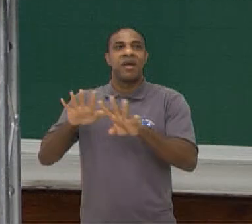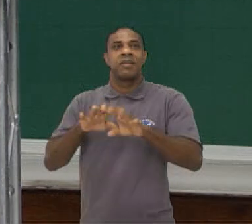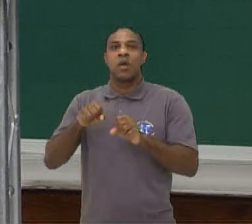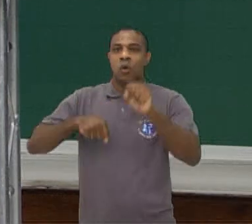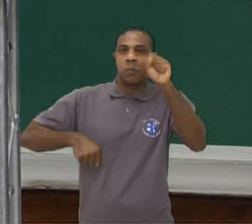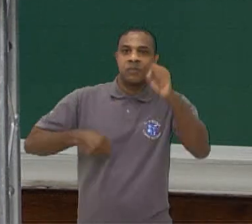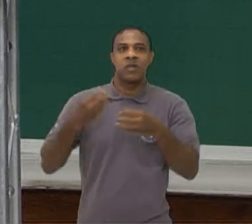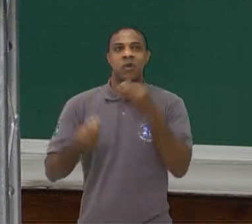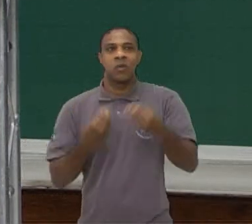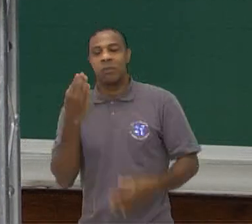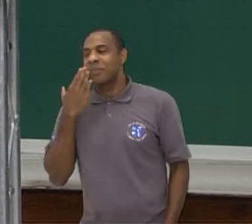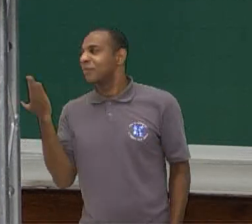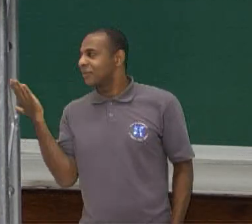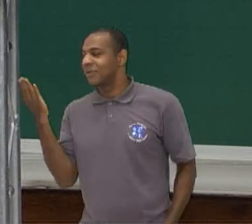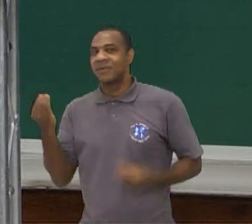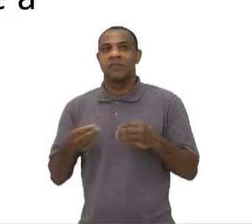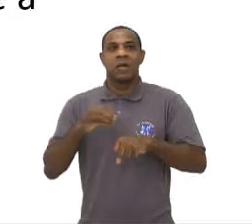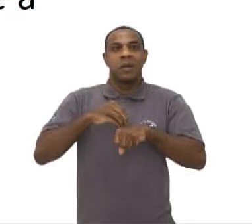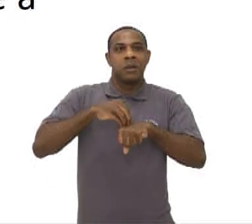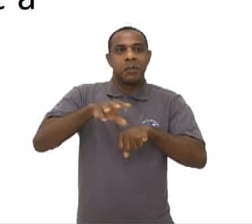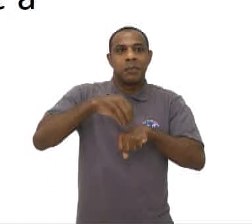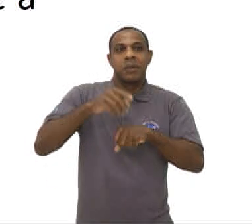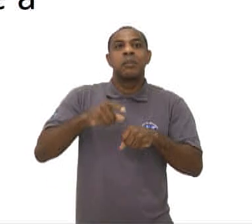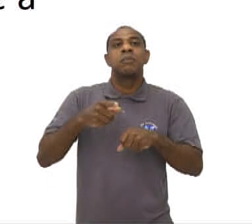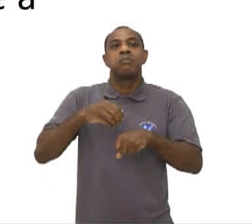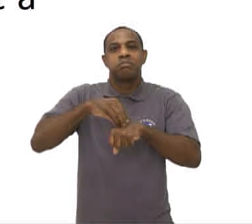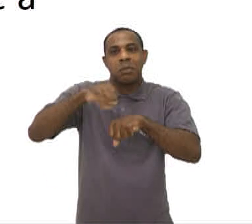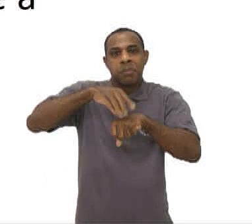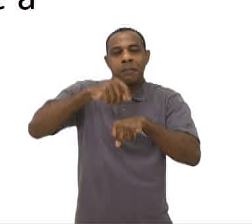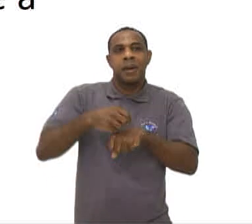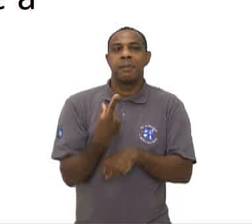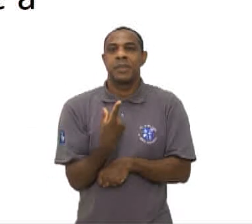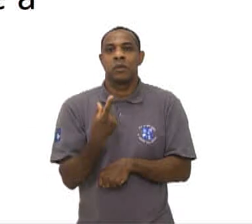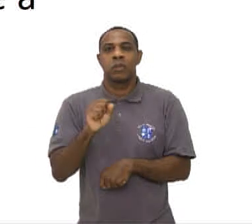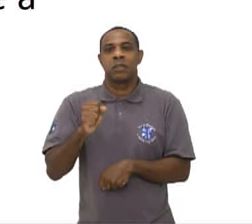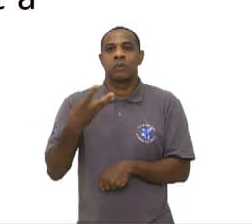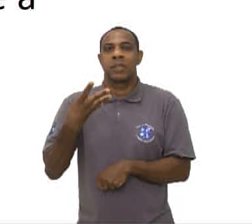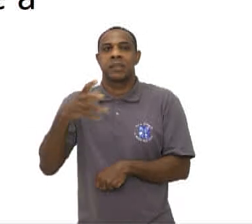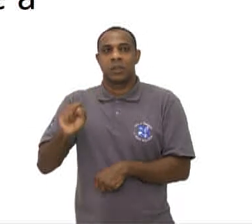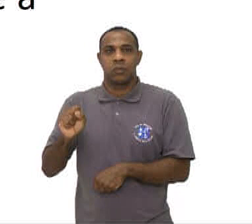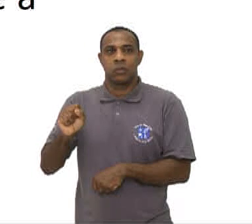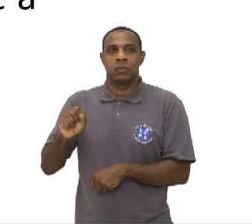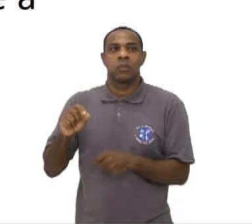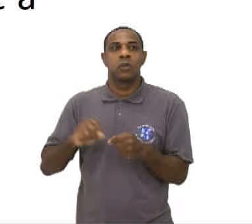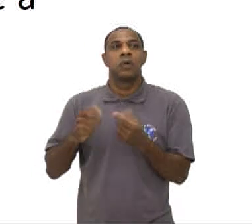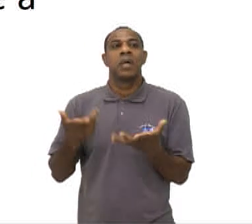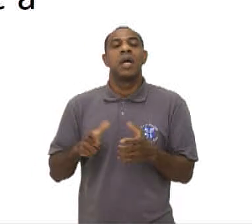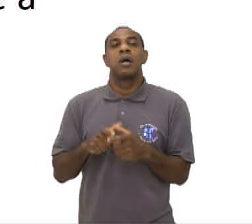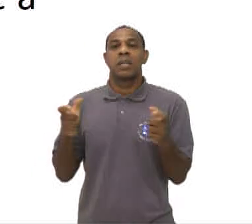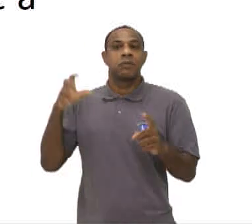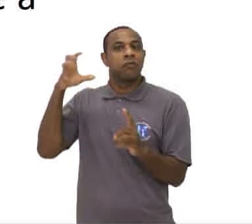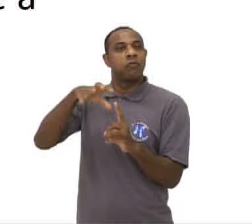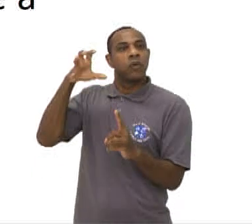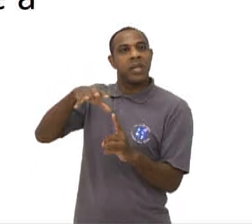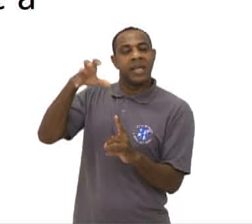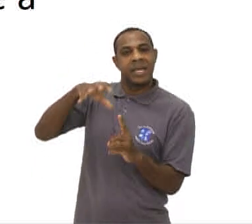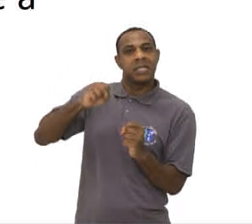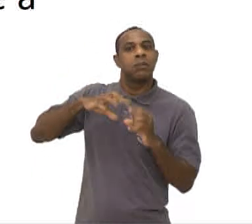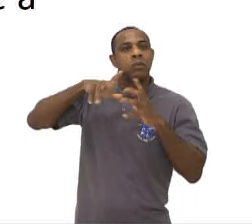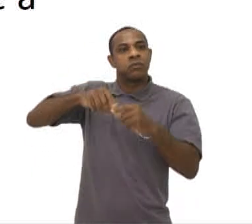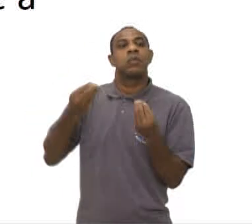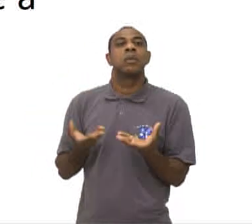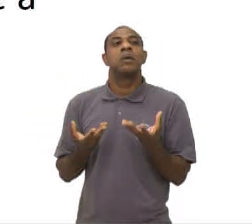autoria do Marx e do Engels e foi publicada em 1848. É um tratado de grande influência mundial e nesse